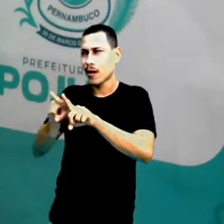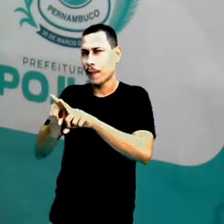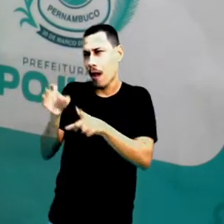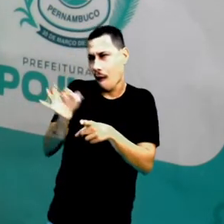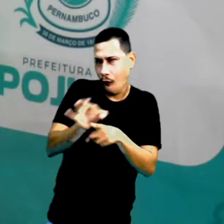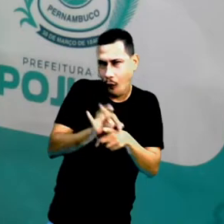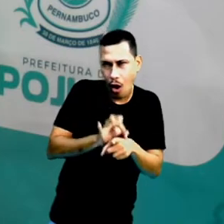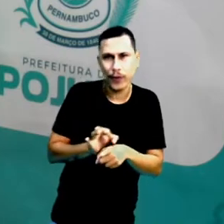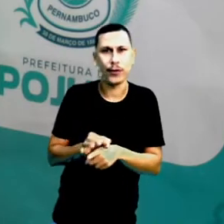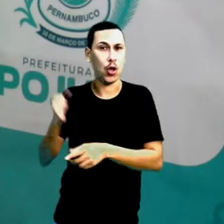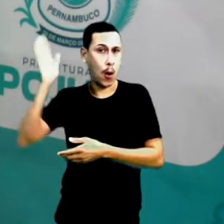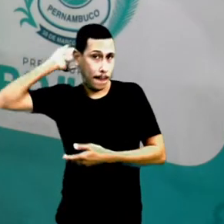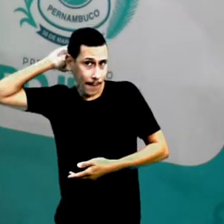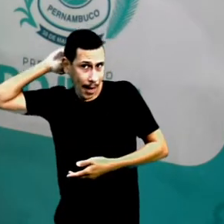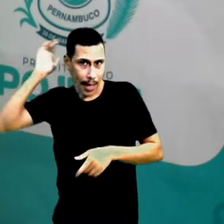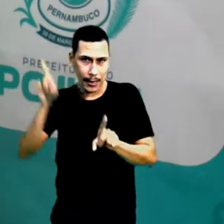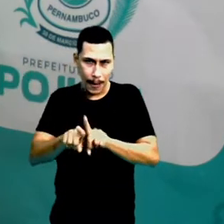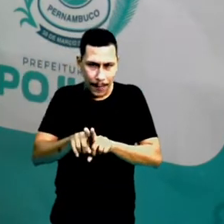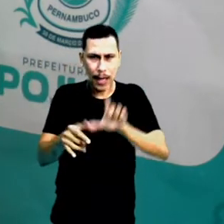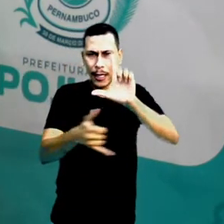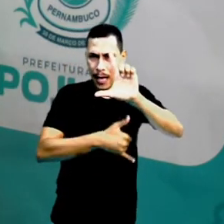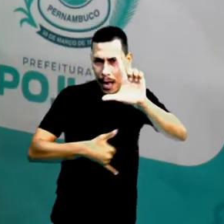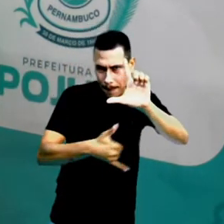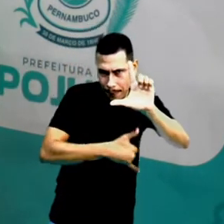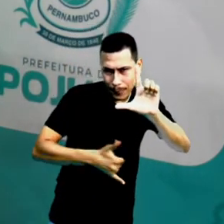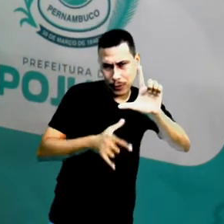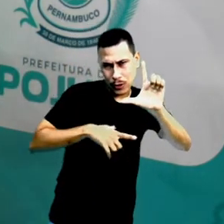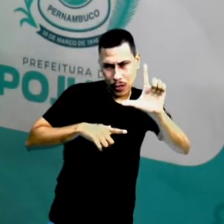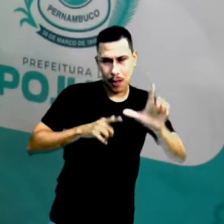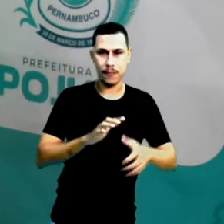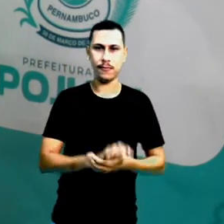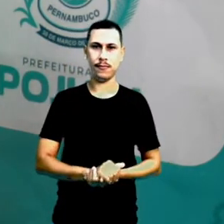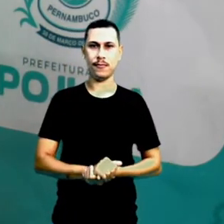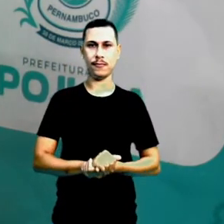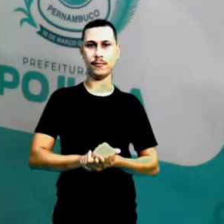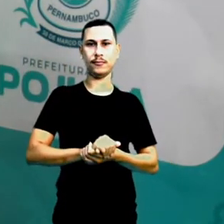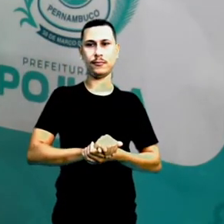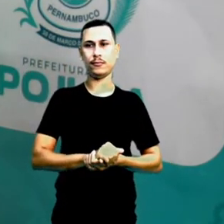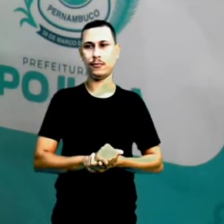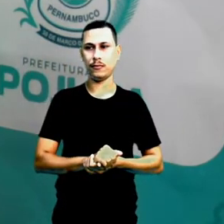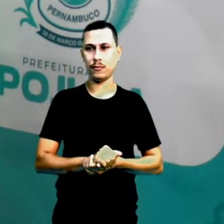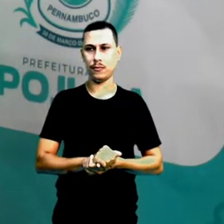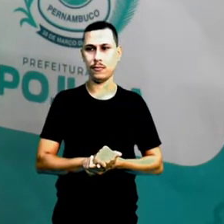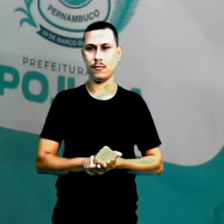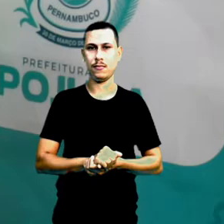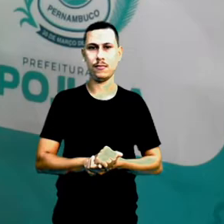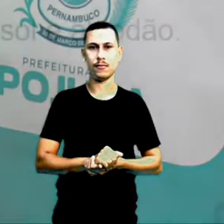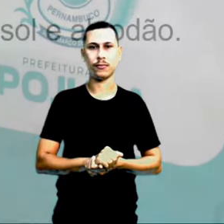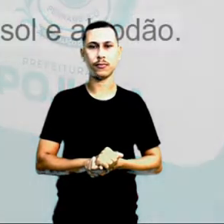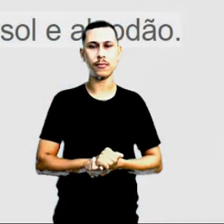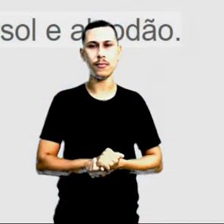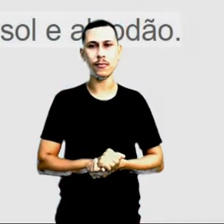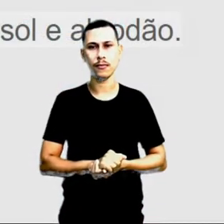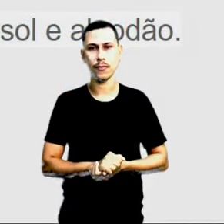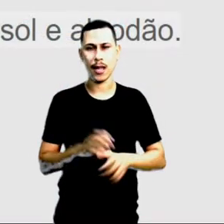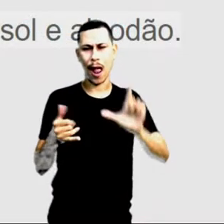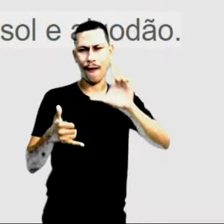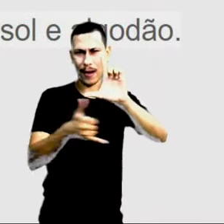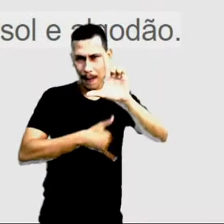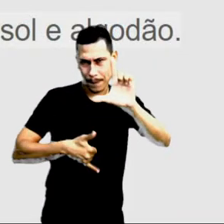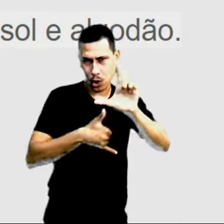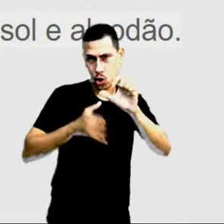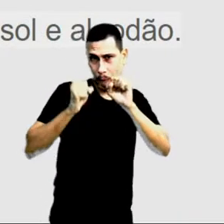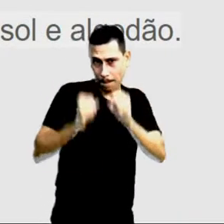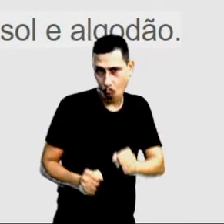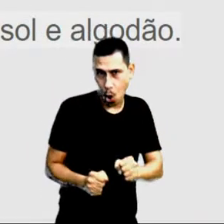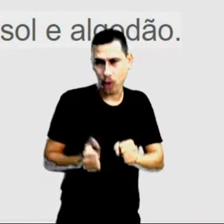pode encontrar alguns lipídios, a vitamina do lipídio, né? Os lipídios, eles podem ser